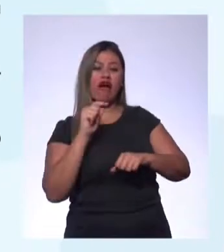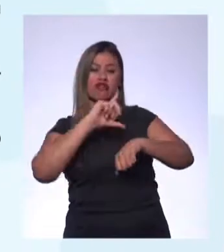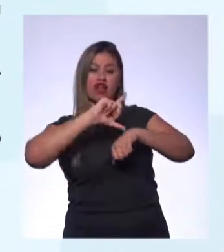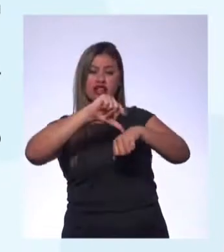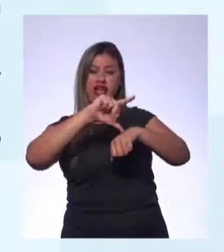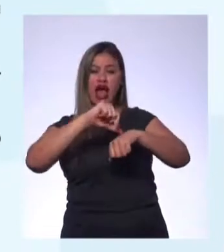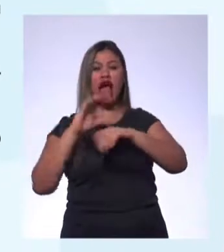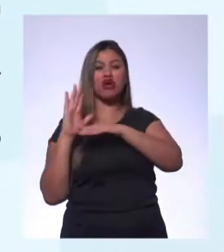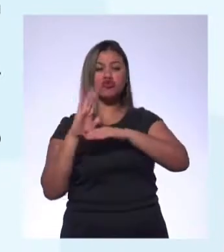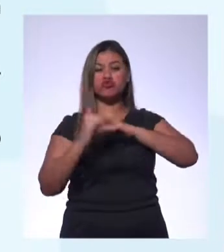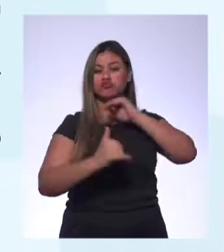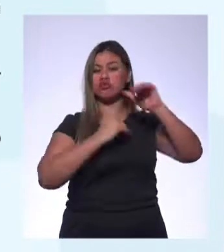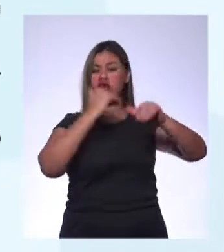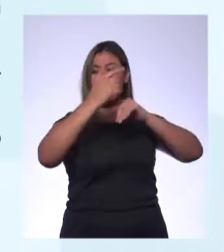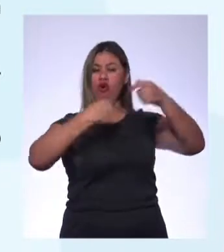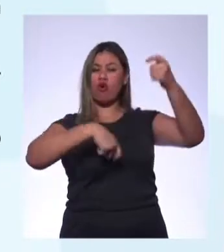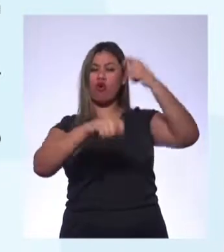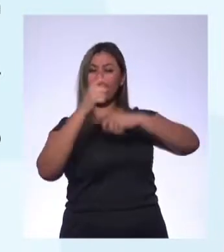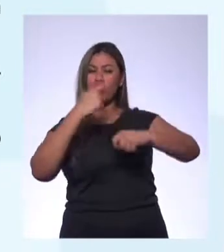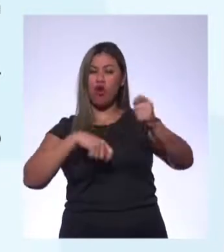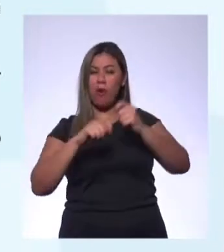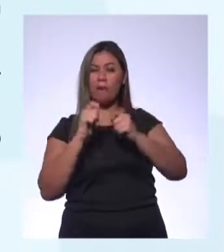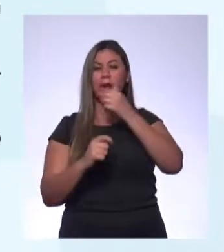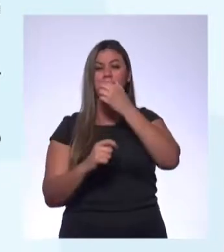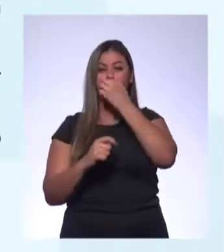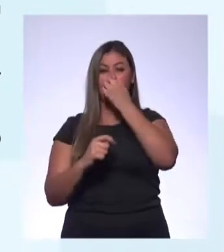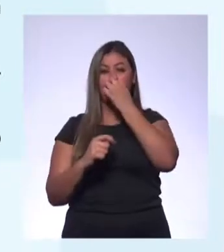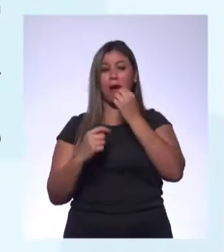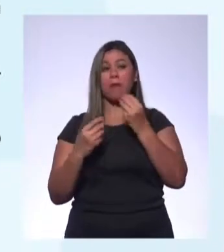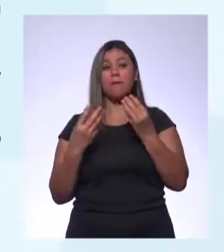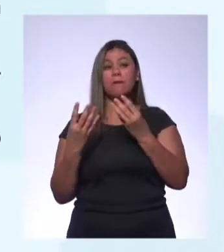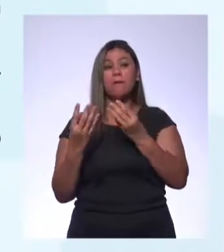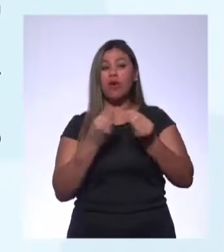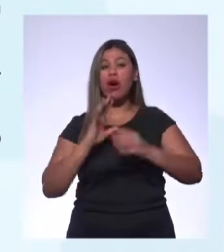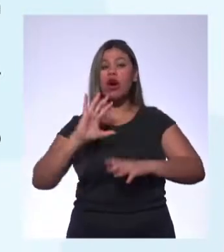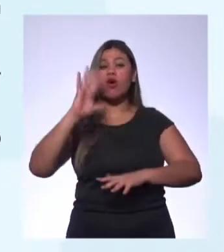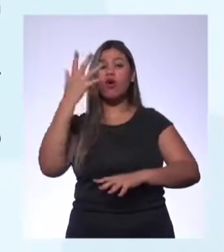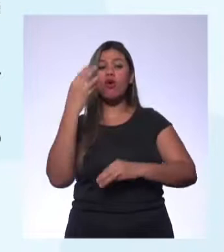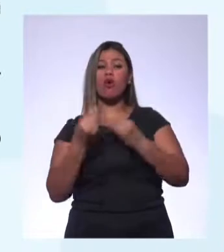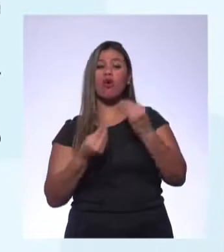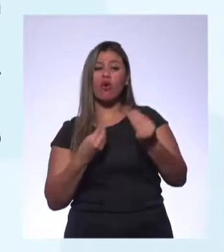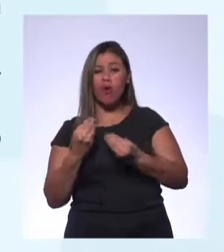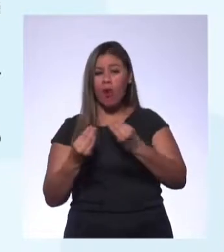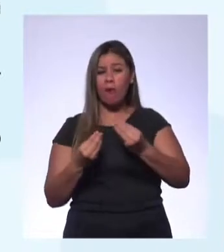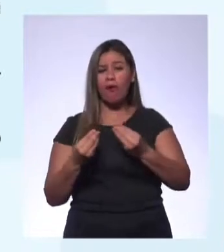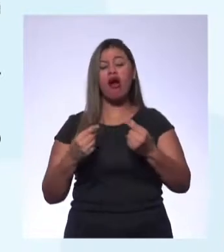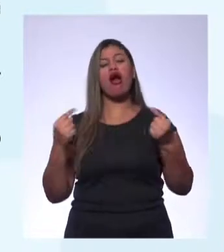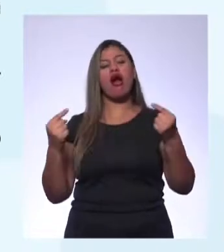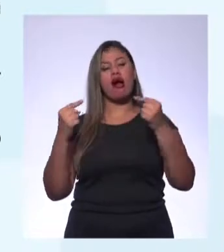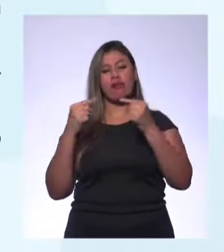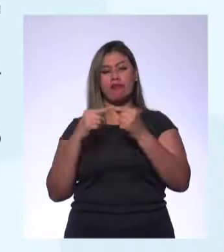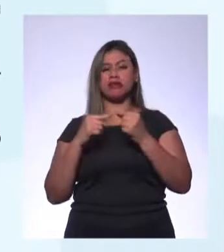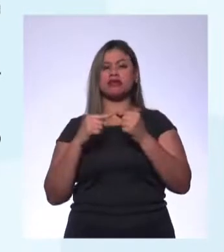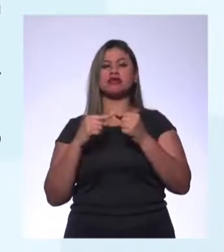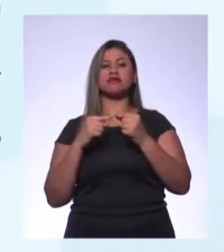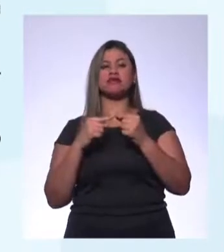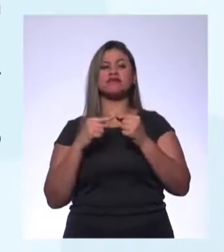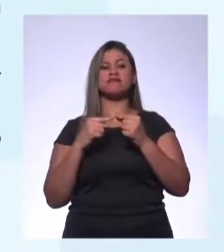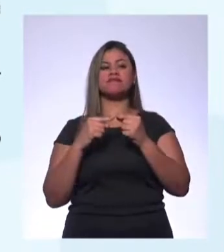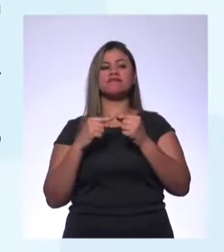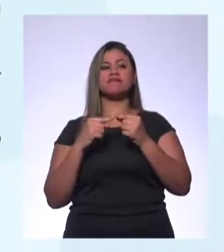o desenvolvimento econômico. Muito dessa missão civilizatória estava embasada nas